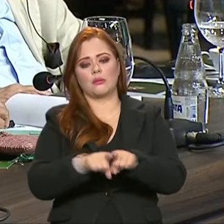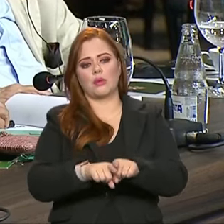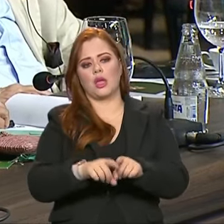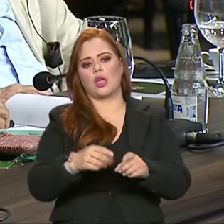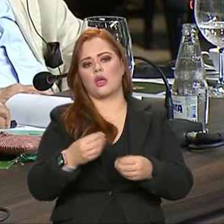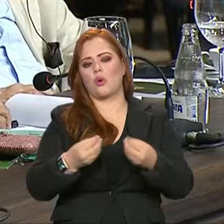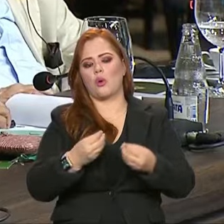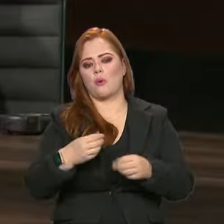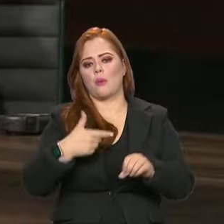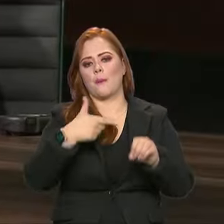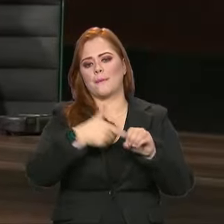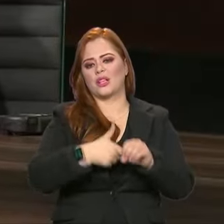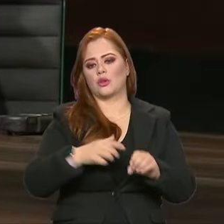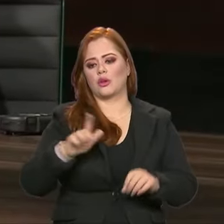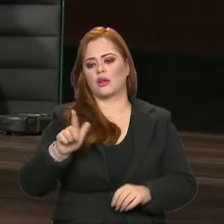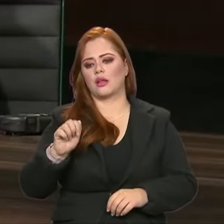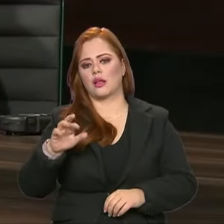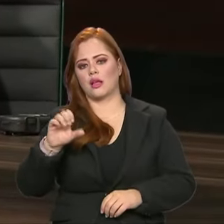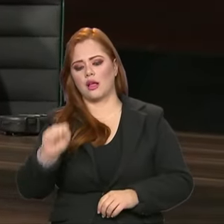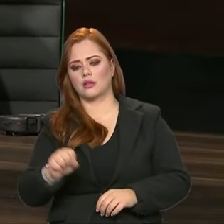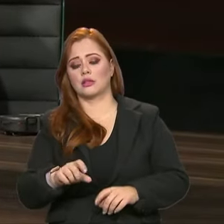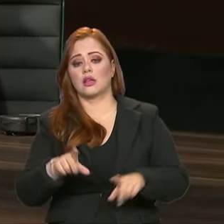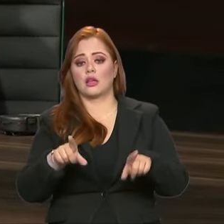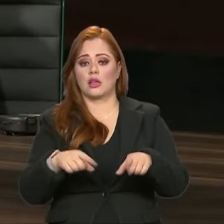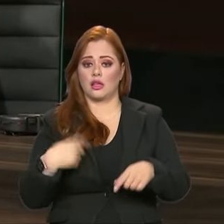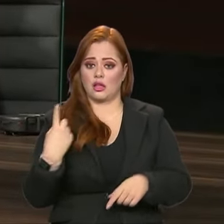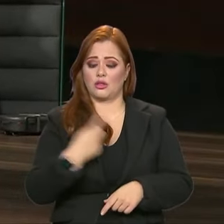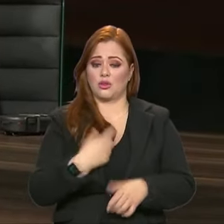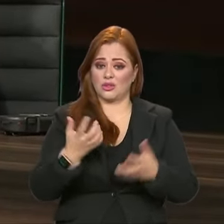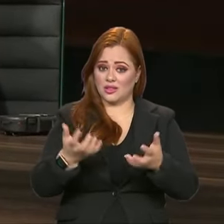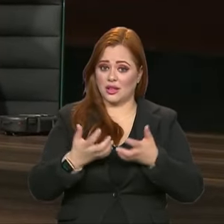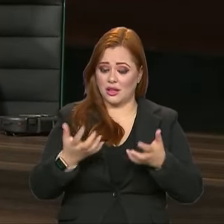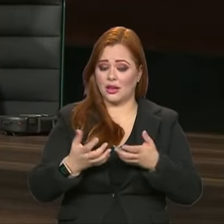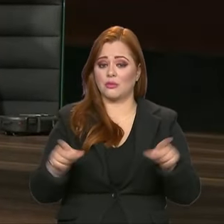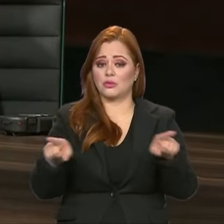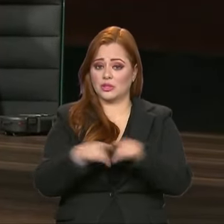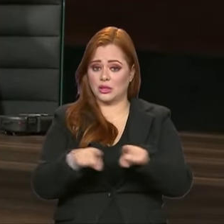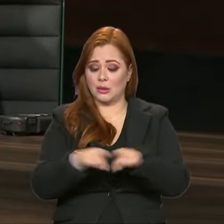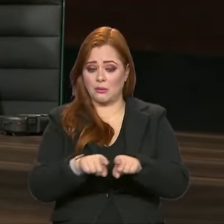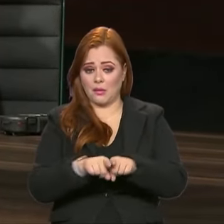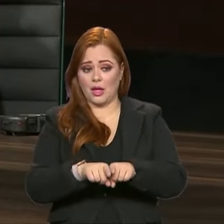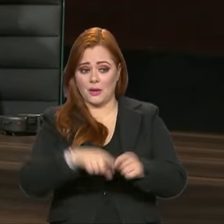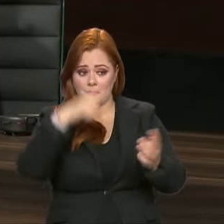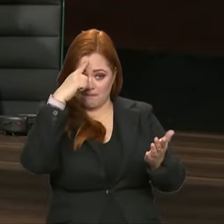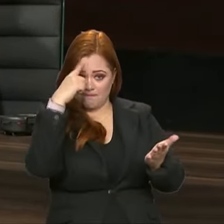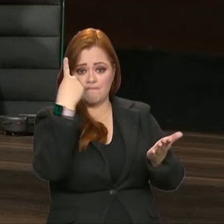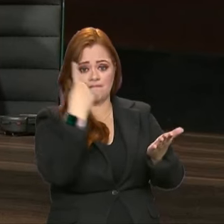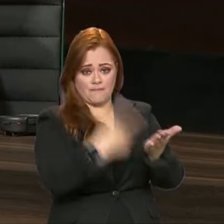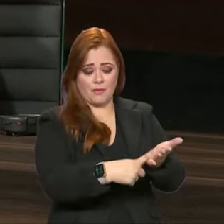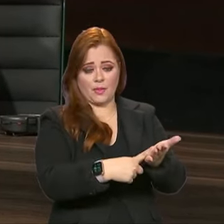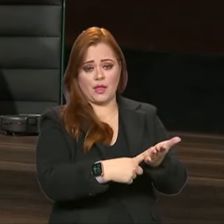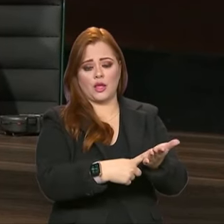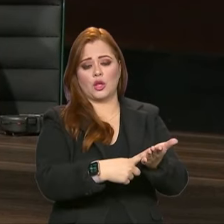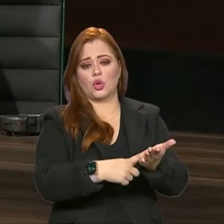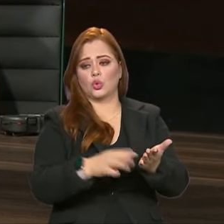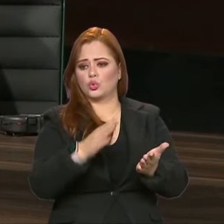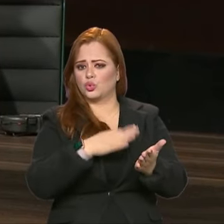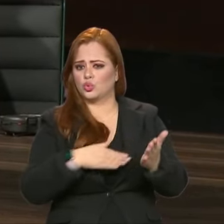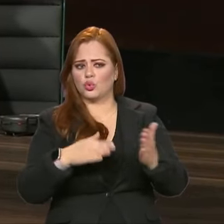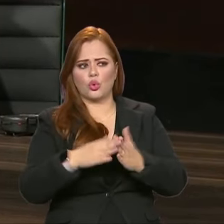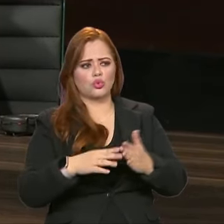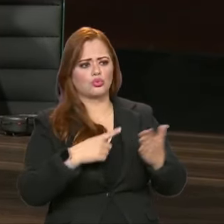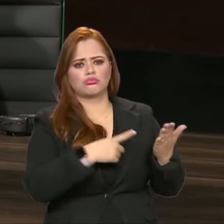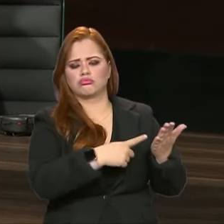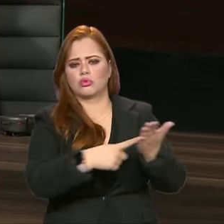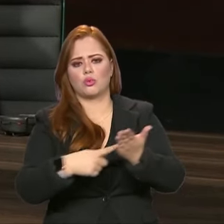como petróleo e gás. Nós queremos insistir para que se cumpra o tratado ou o